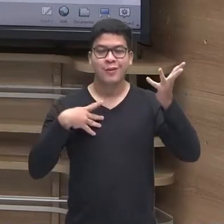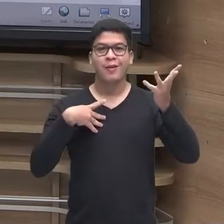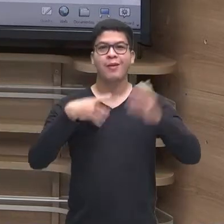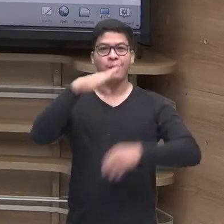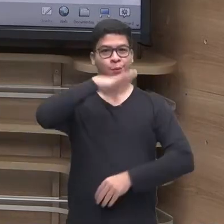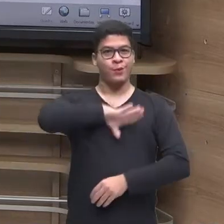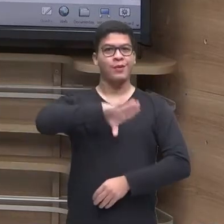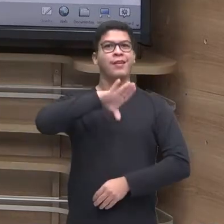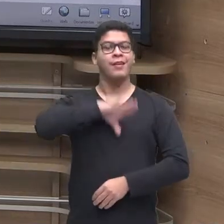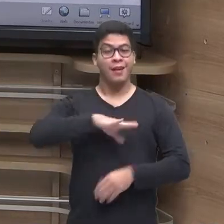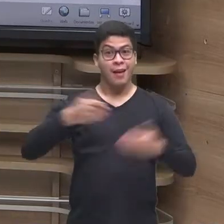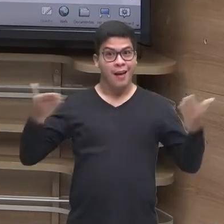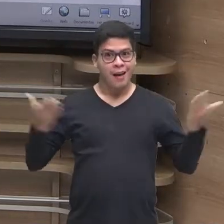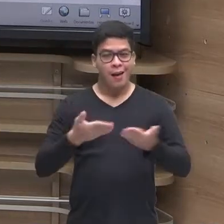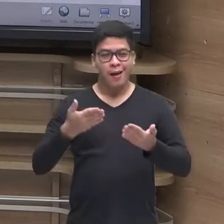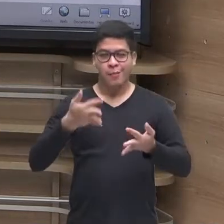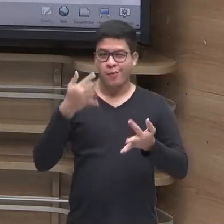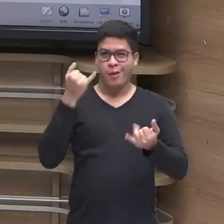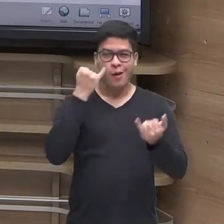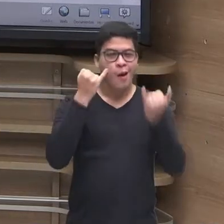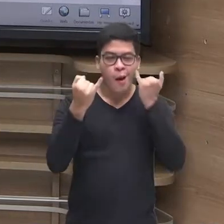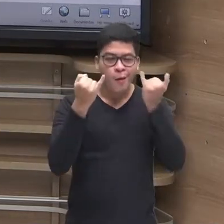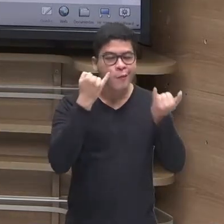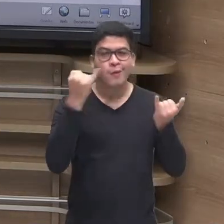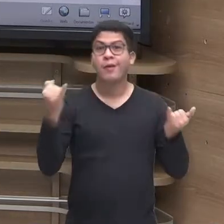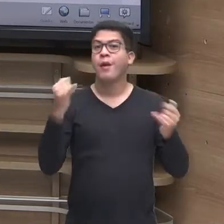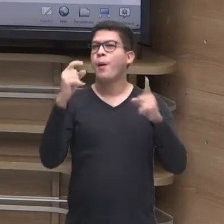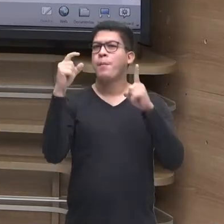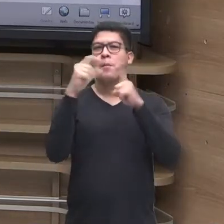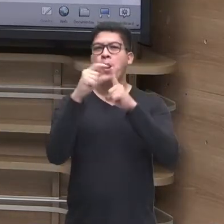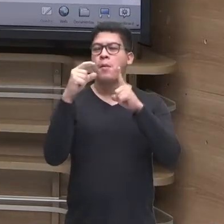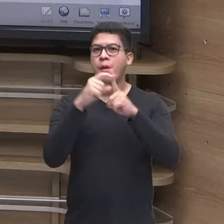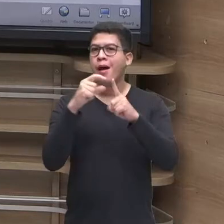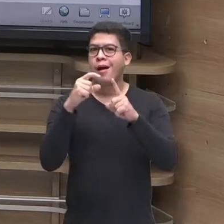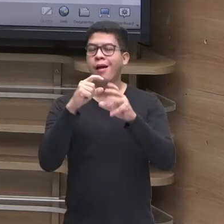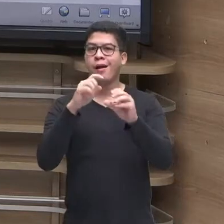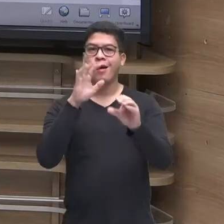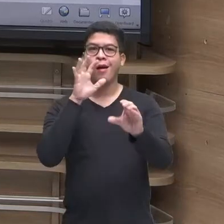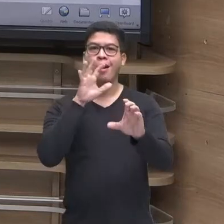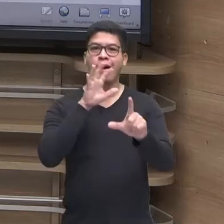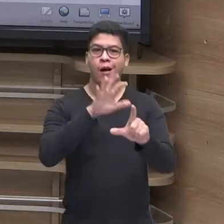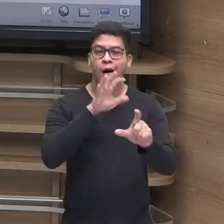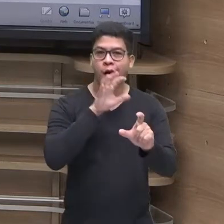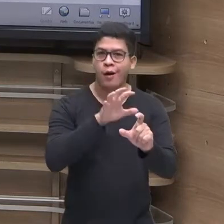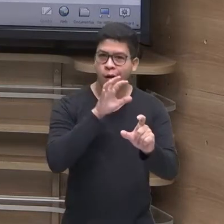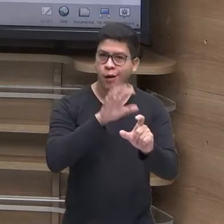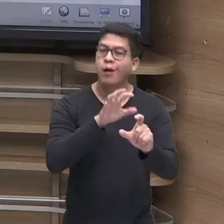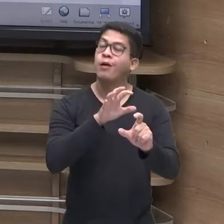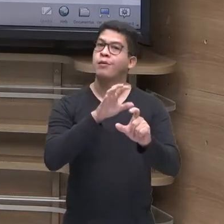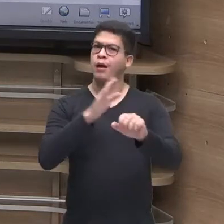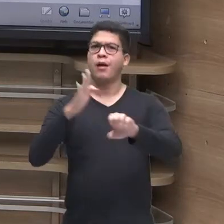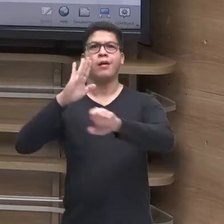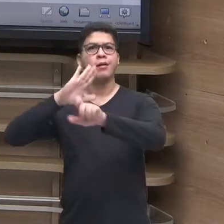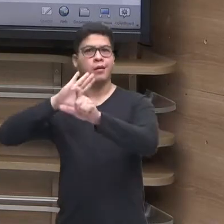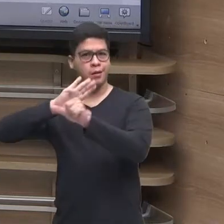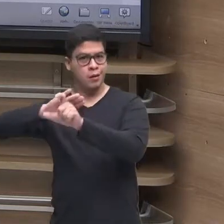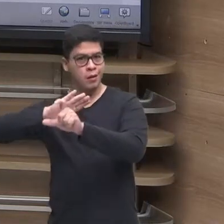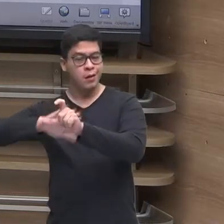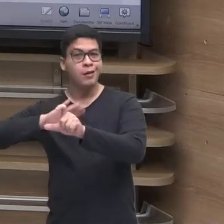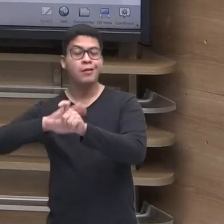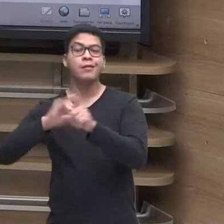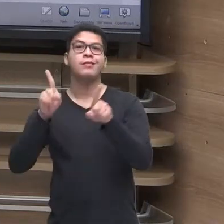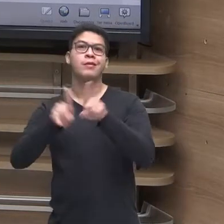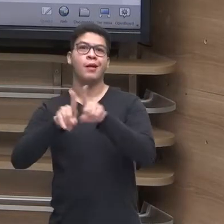Nos trazendo aí informações sobre palavras conotativas, né? Tem seu sentido conotativo, denotativo, muito